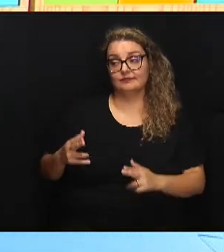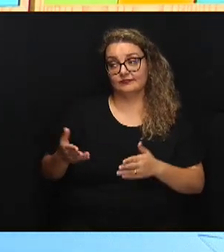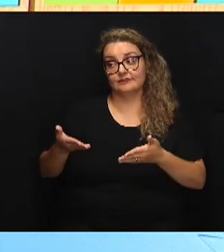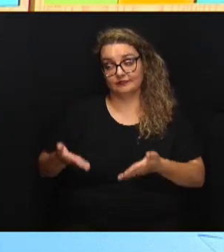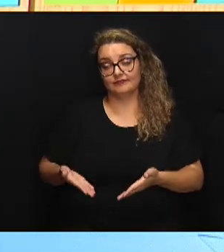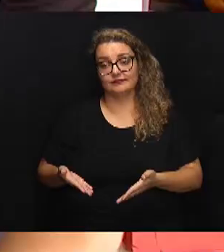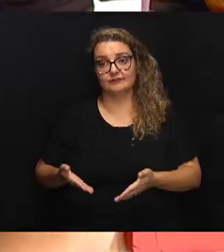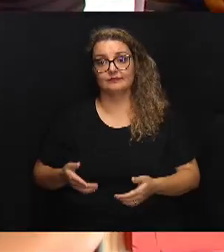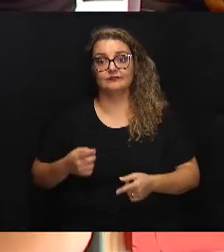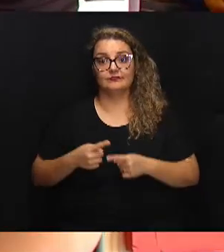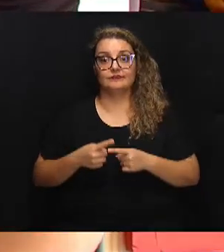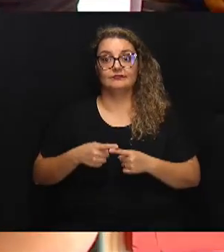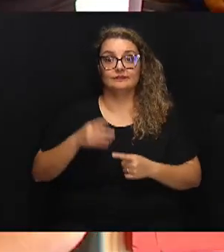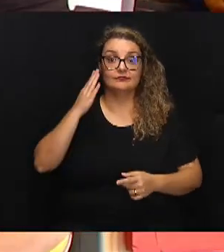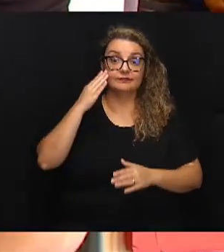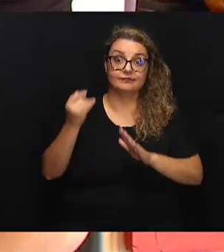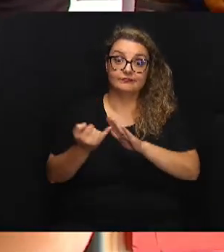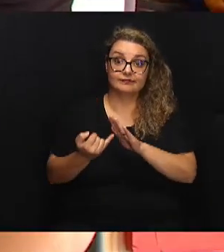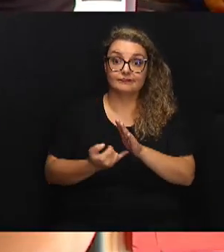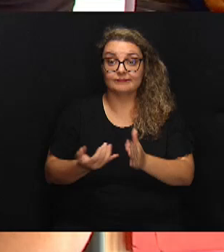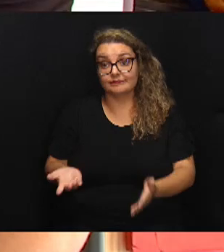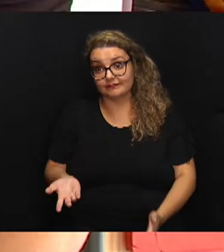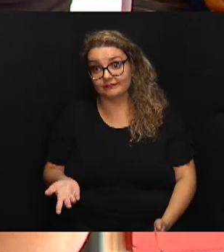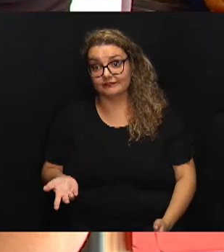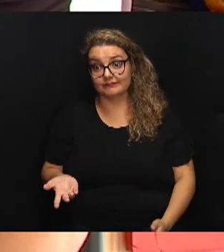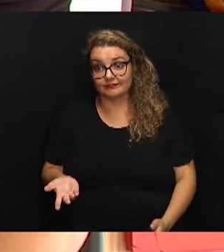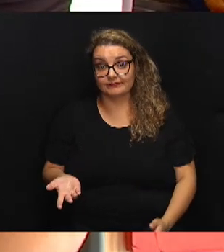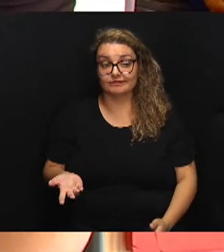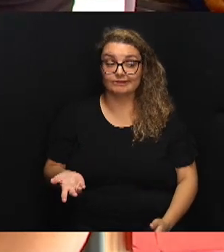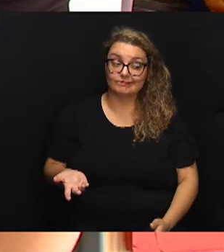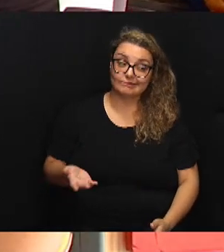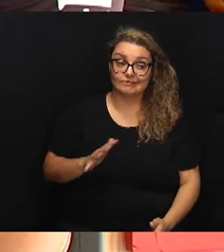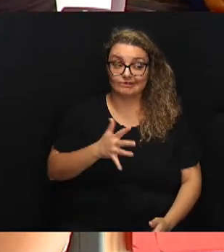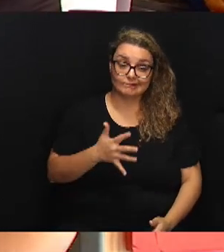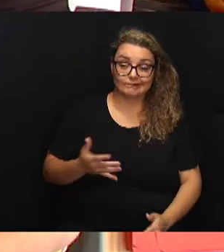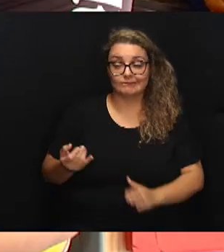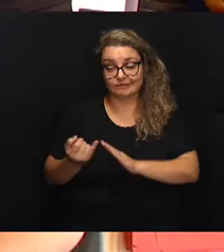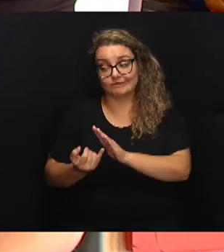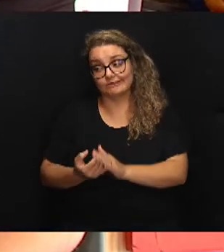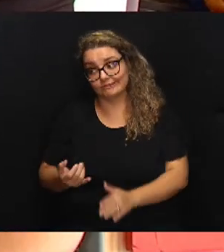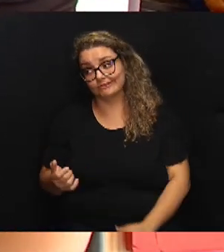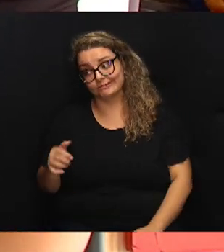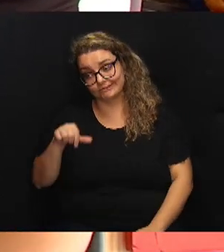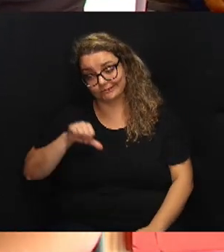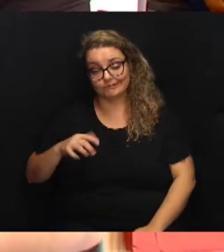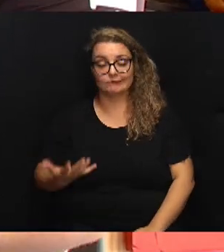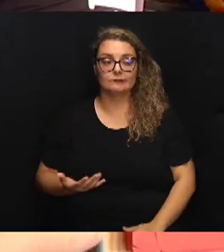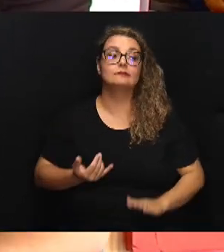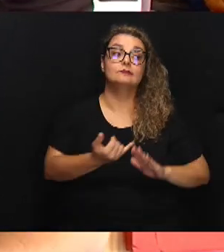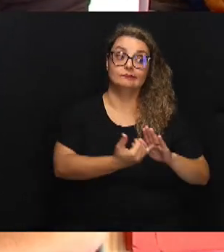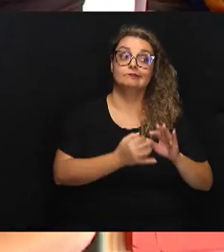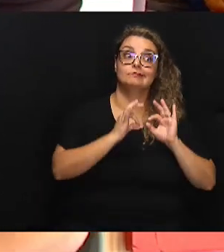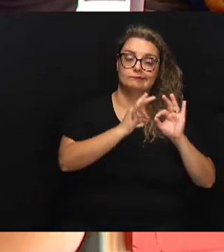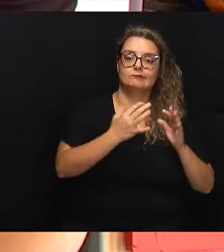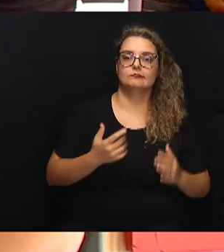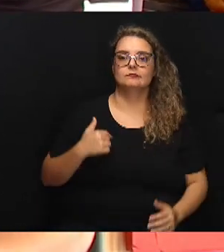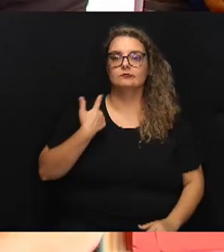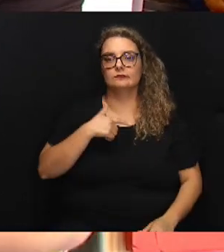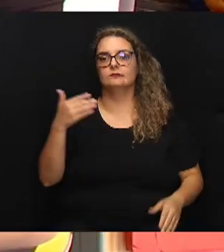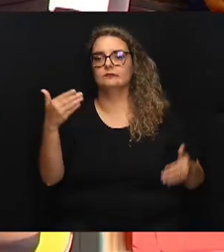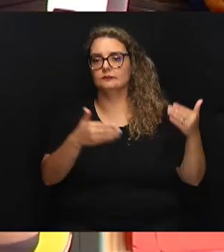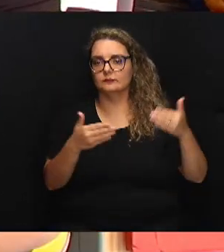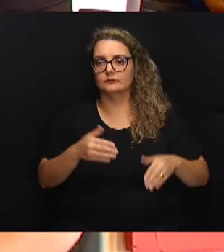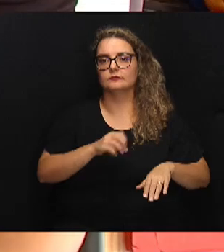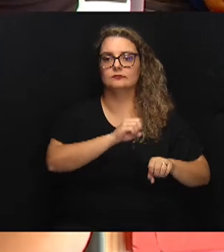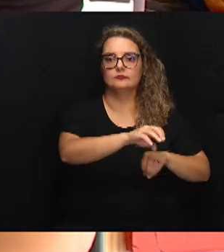sabe que existem instituições e instituições, né? Então, sim, a excelência que a gente vive aqui por frequentar, por dar as aulas,